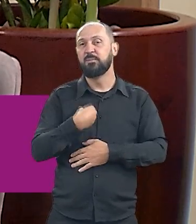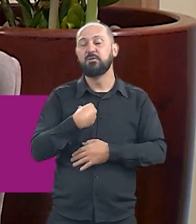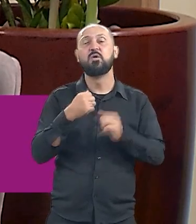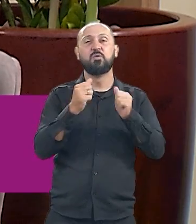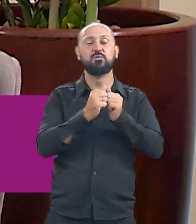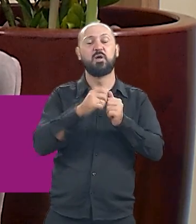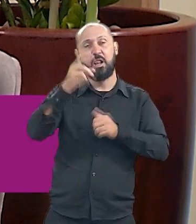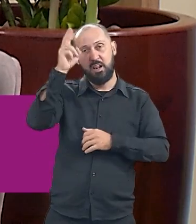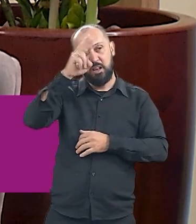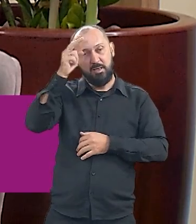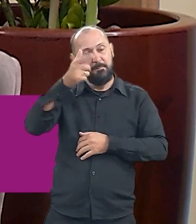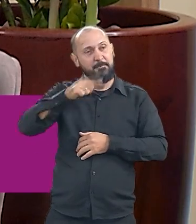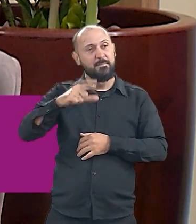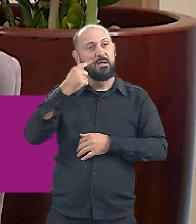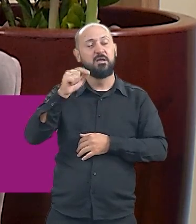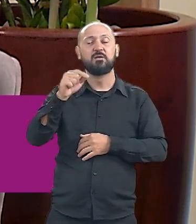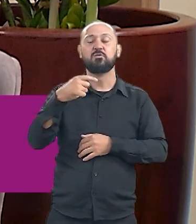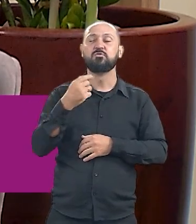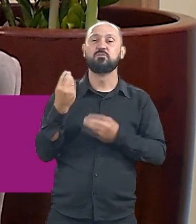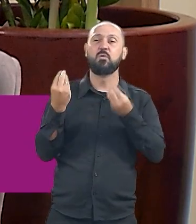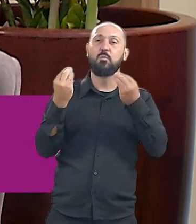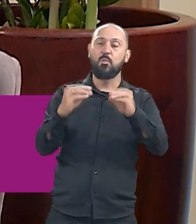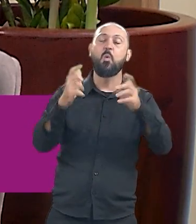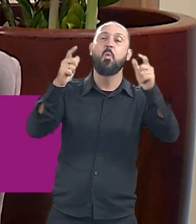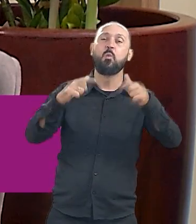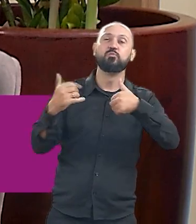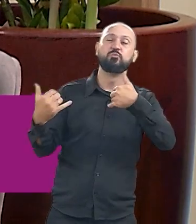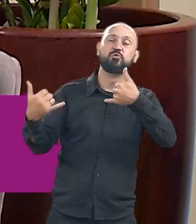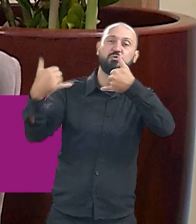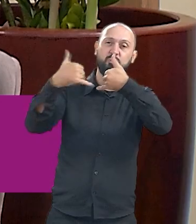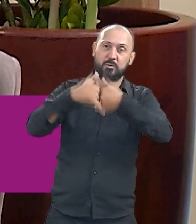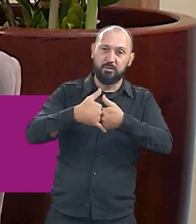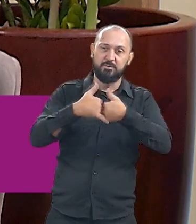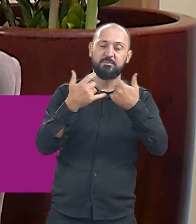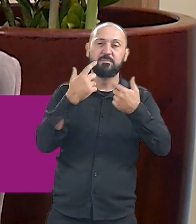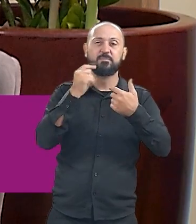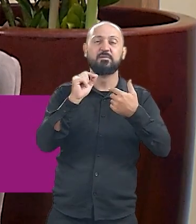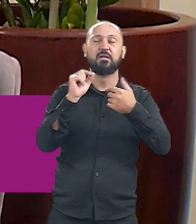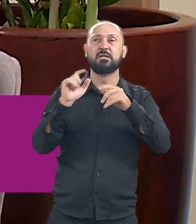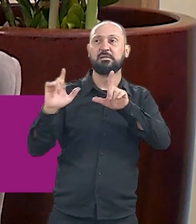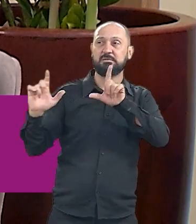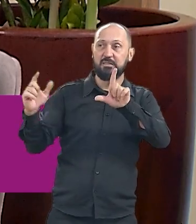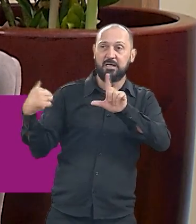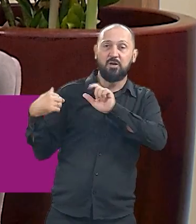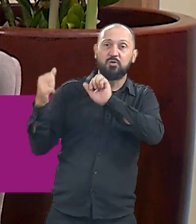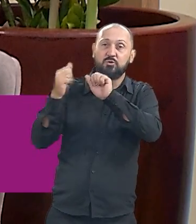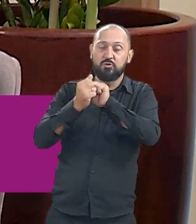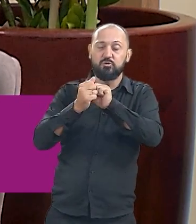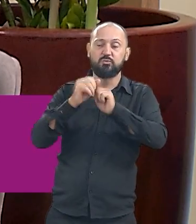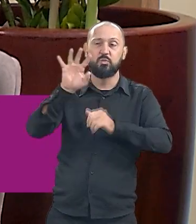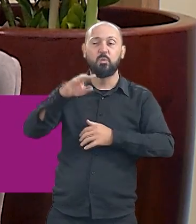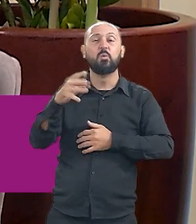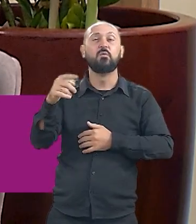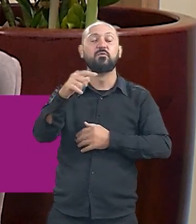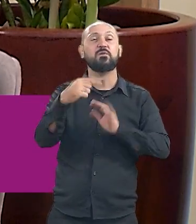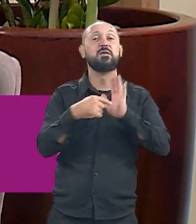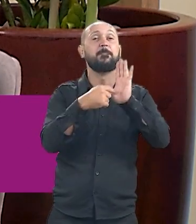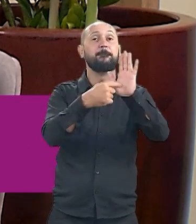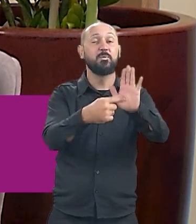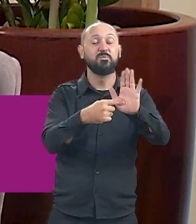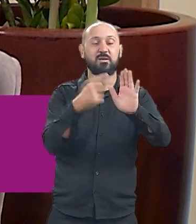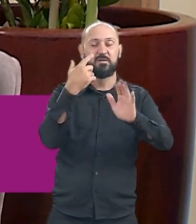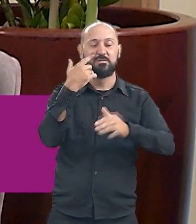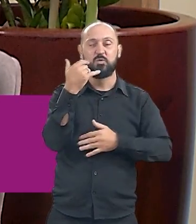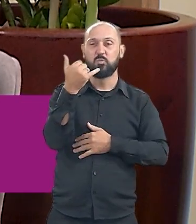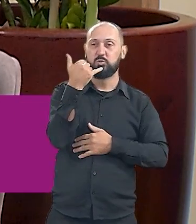vai colocar os canais de atendimento na nossa tela, junto com o QR Code. Você aponta o seu celular para o QR Code, já cai